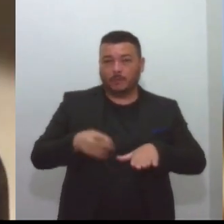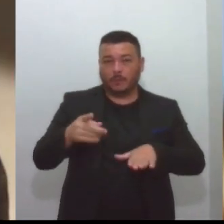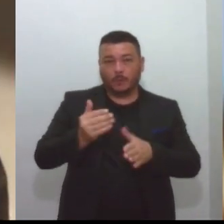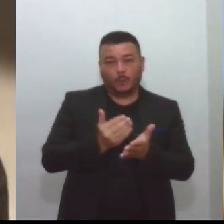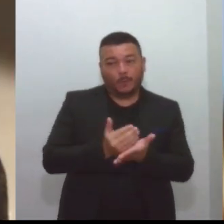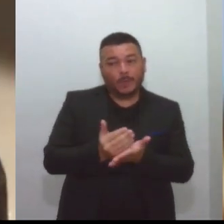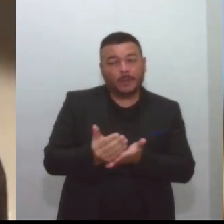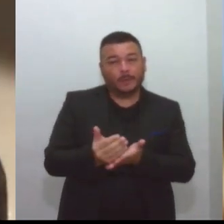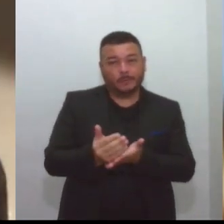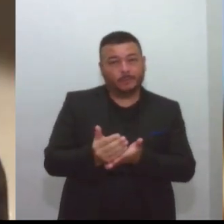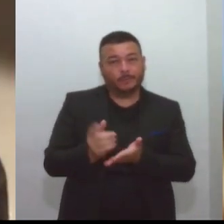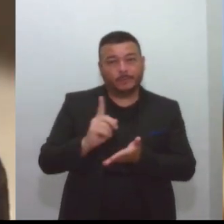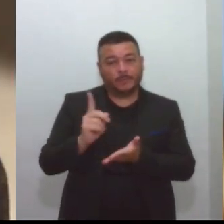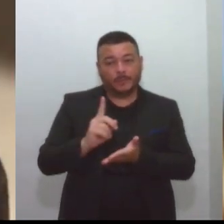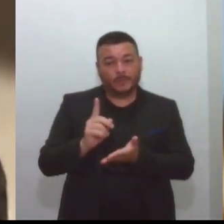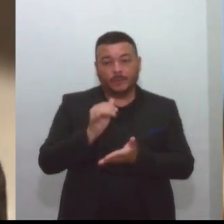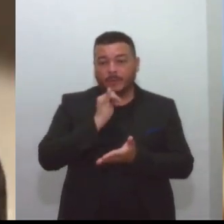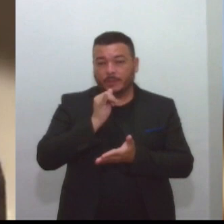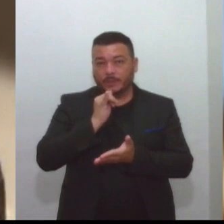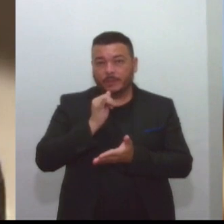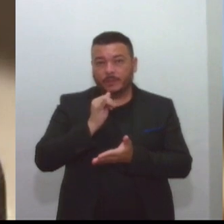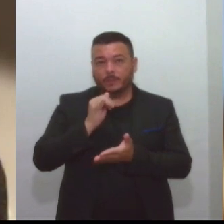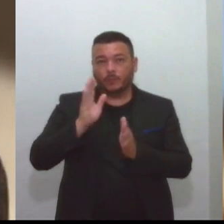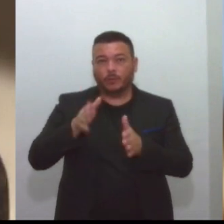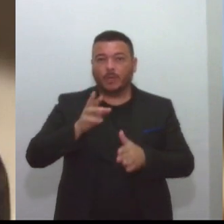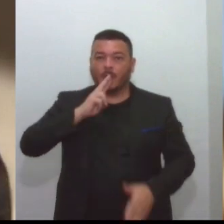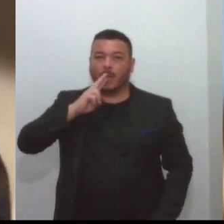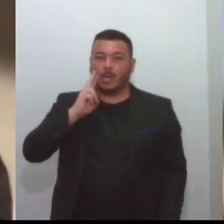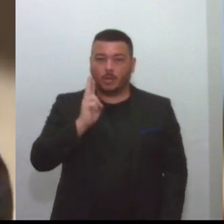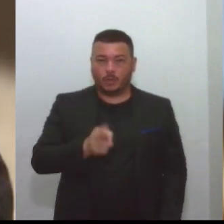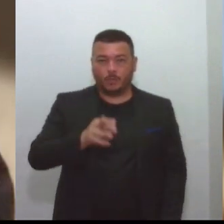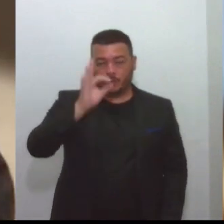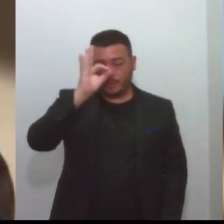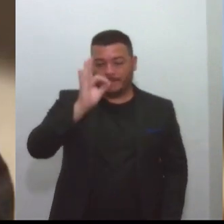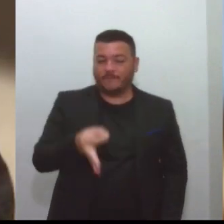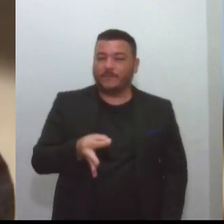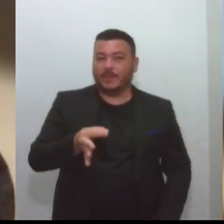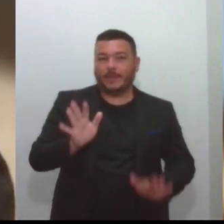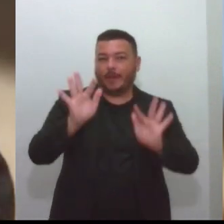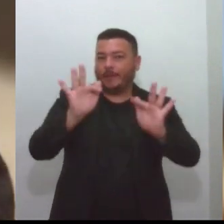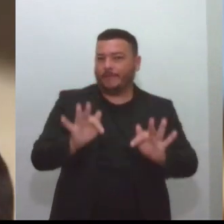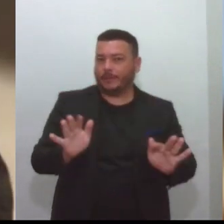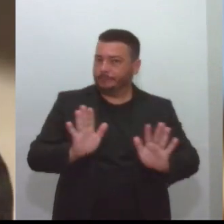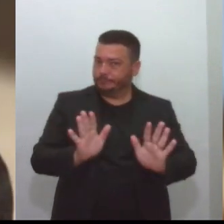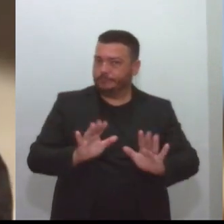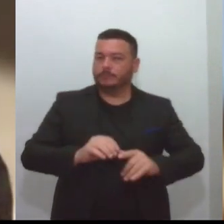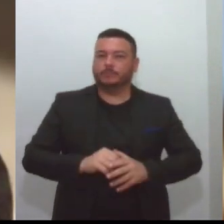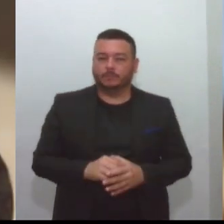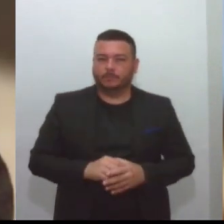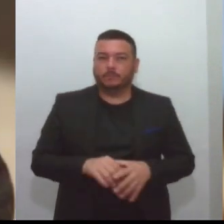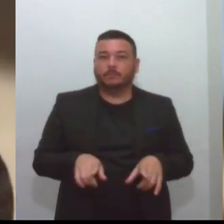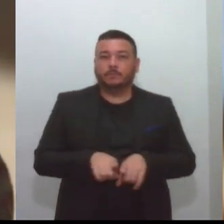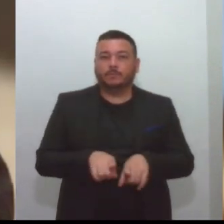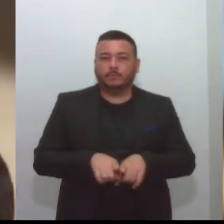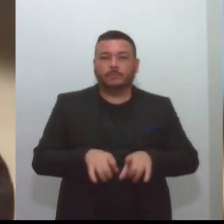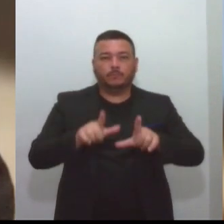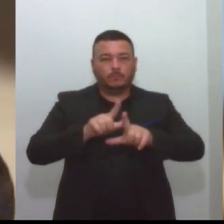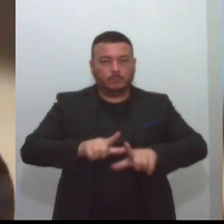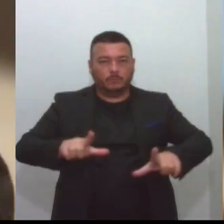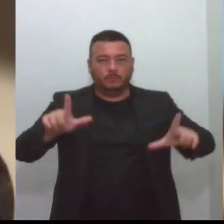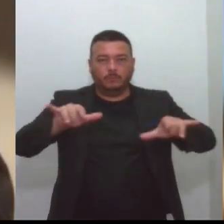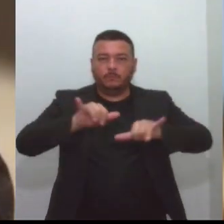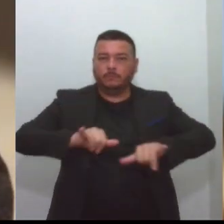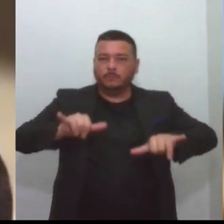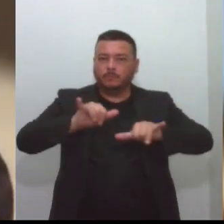há necessidade de termos uma sentença. E também o slogan da campanha, que é conciliar